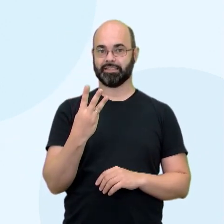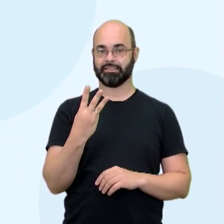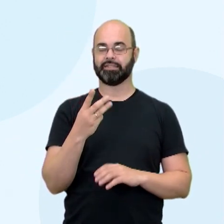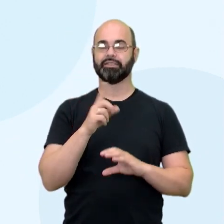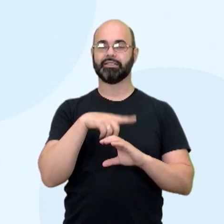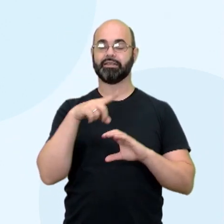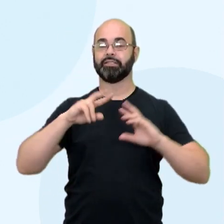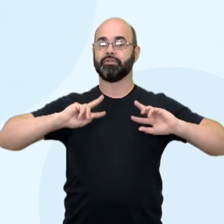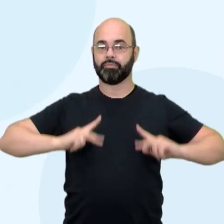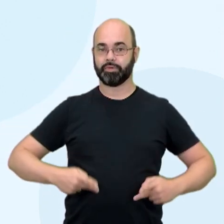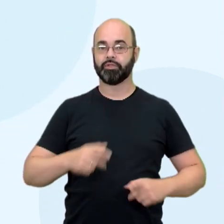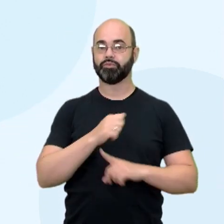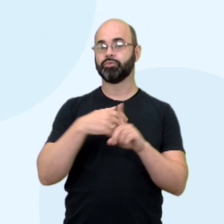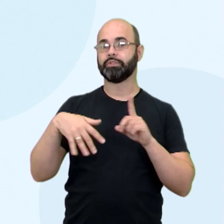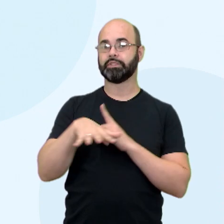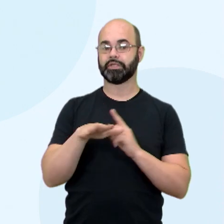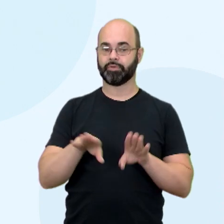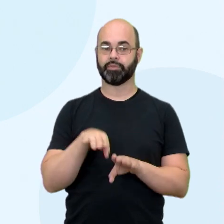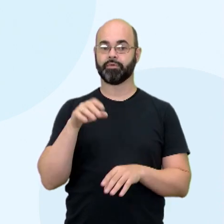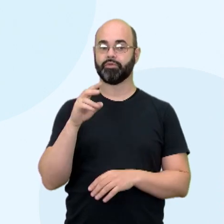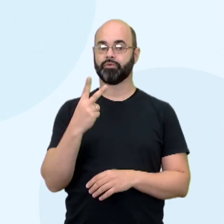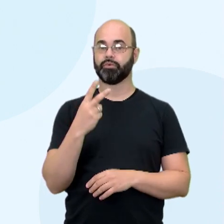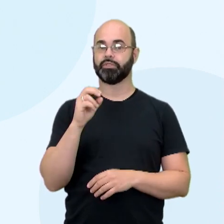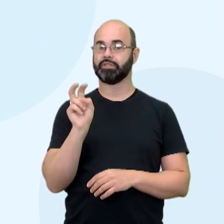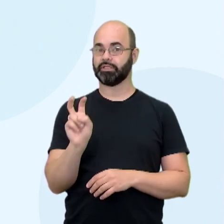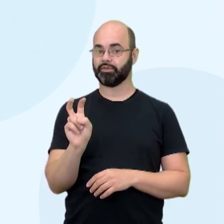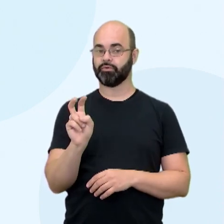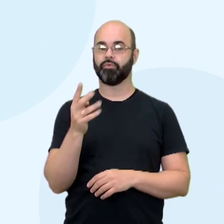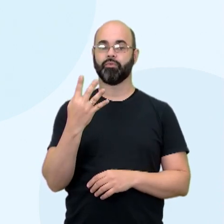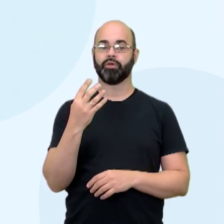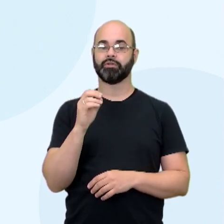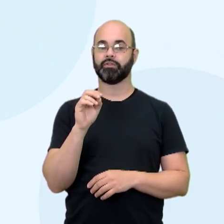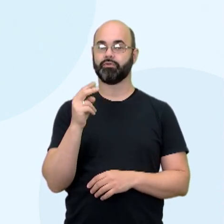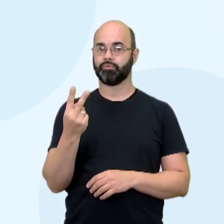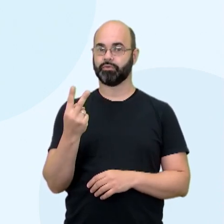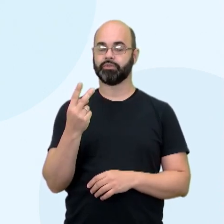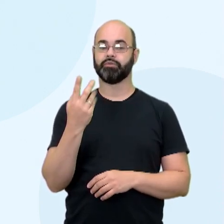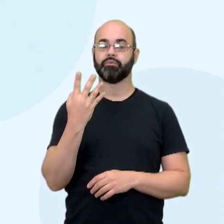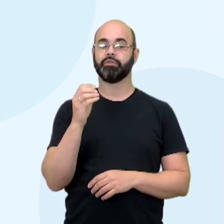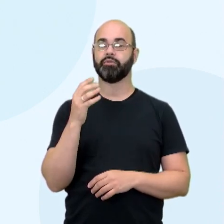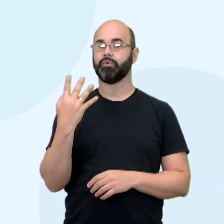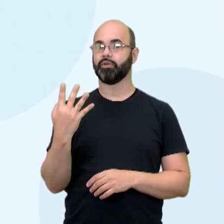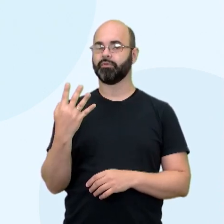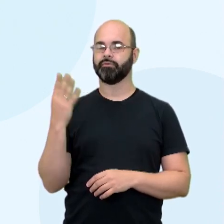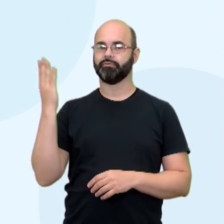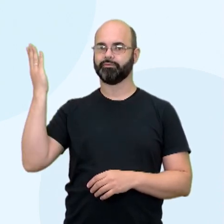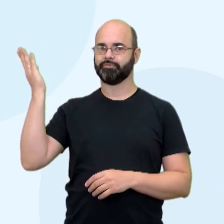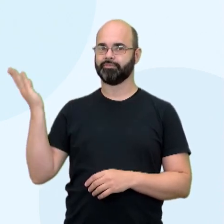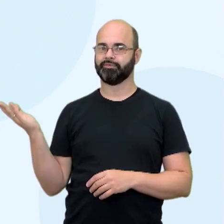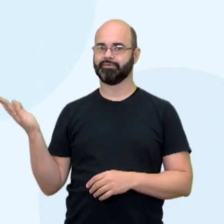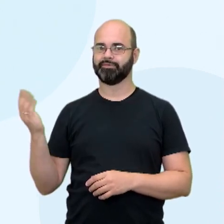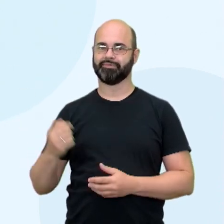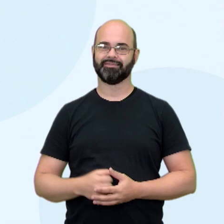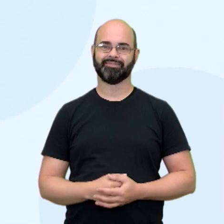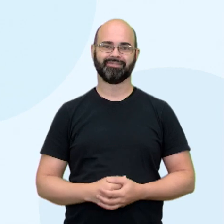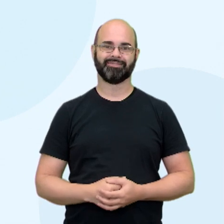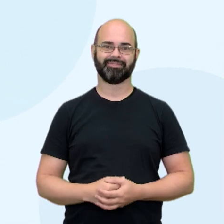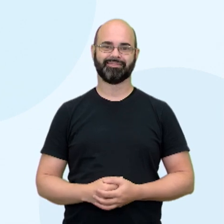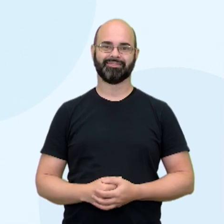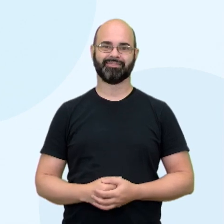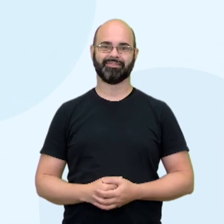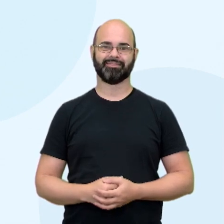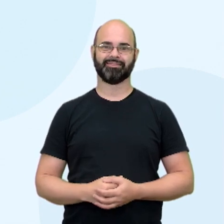e sociais, 205, 402 e 404. E aí o objetivo